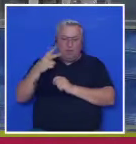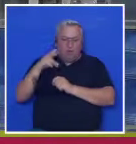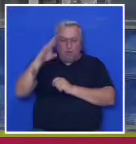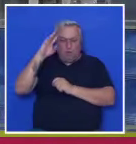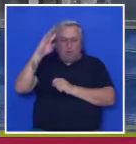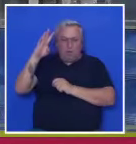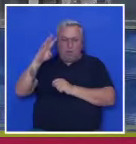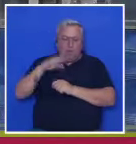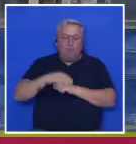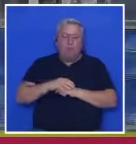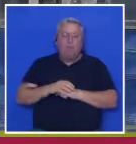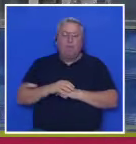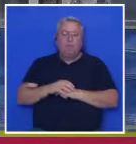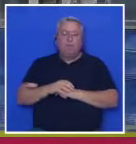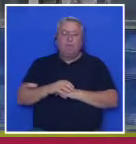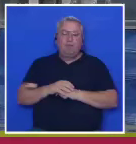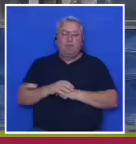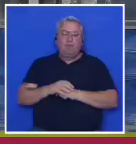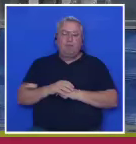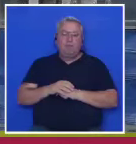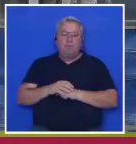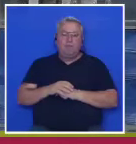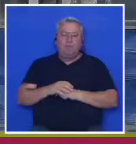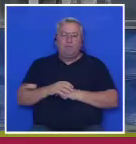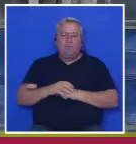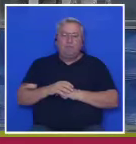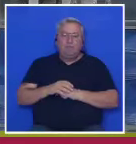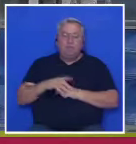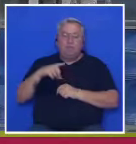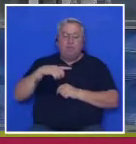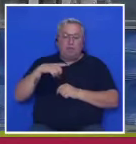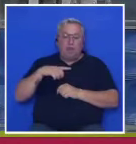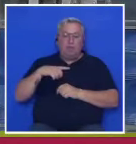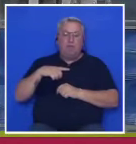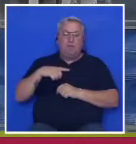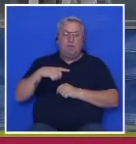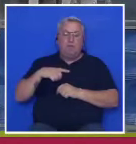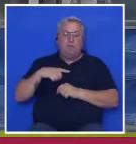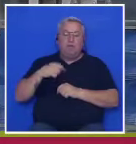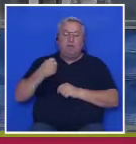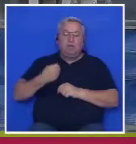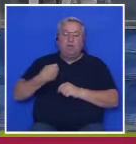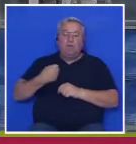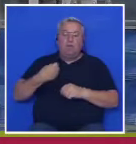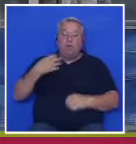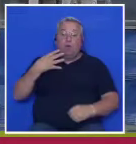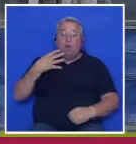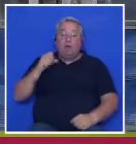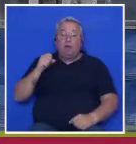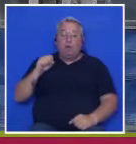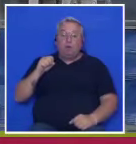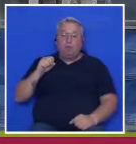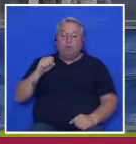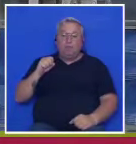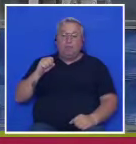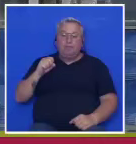principal da dupla cena. Vamos lá, já temos a primeira bola, bola cinza número